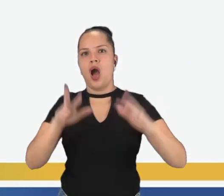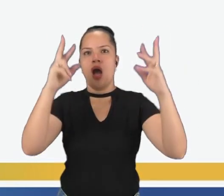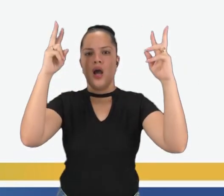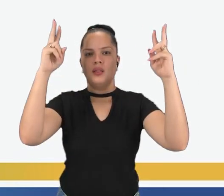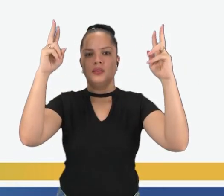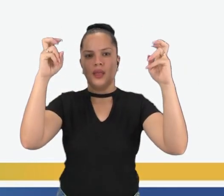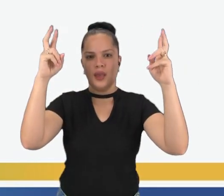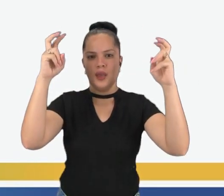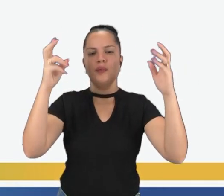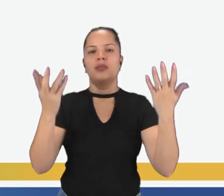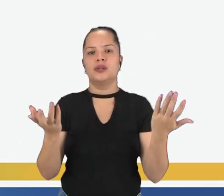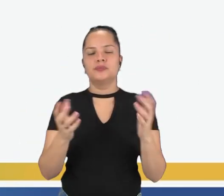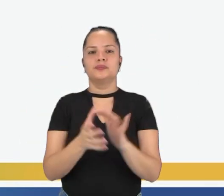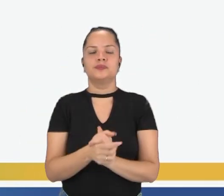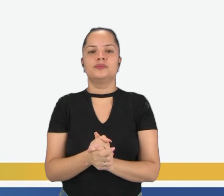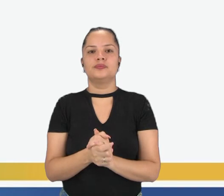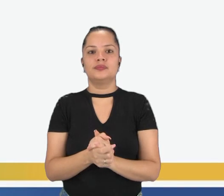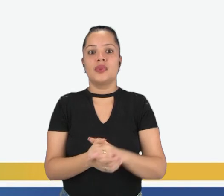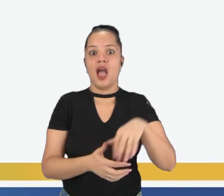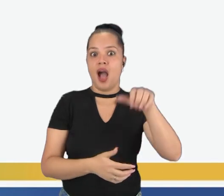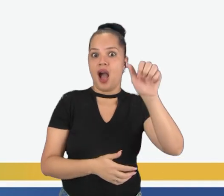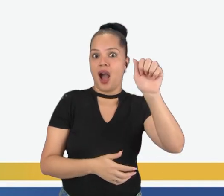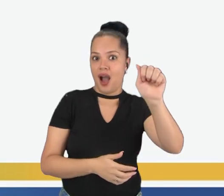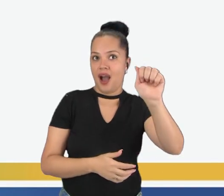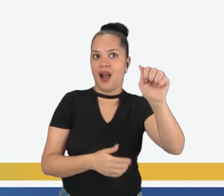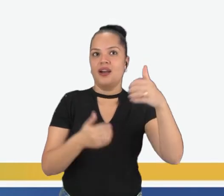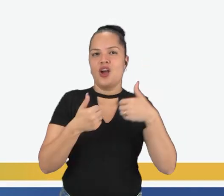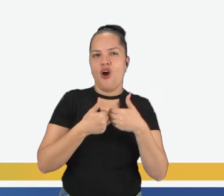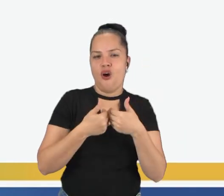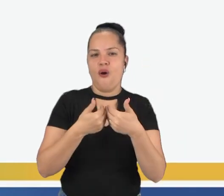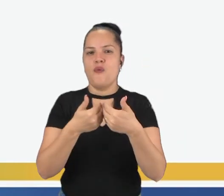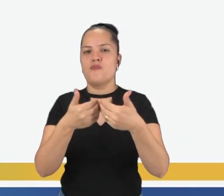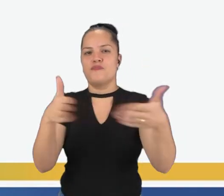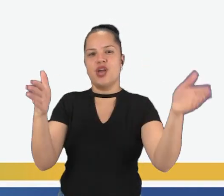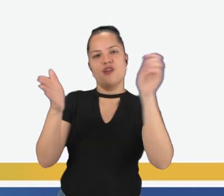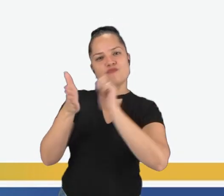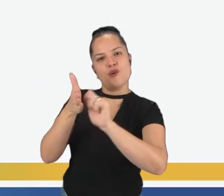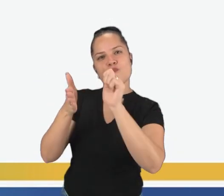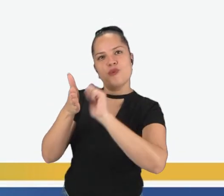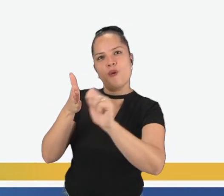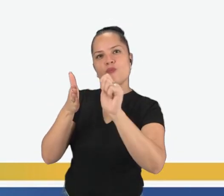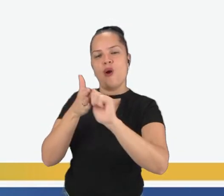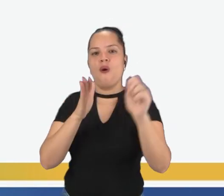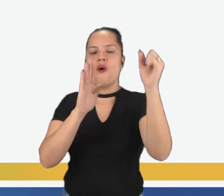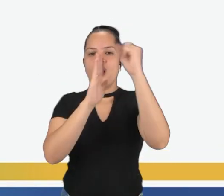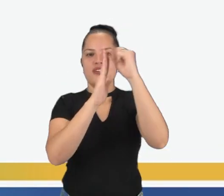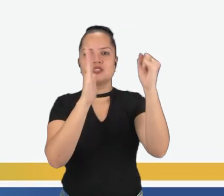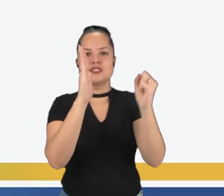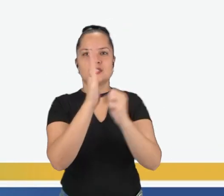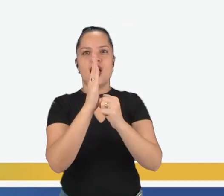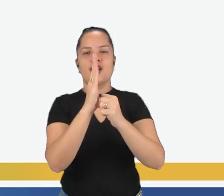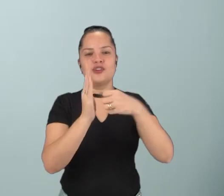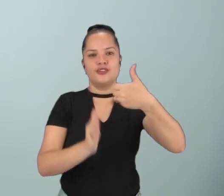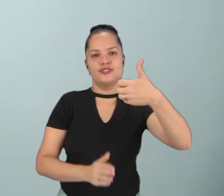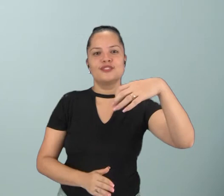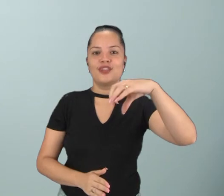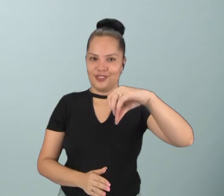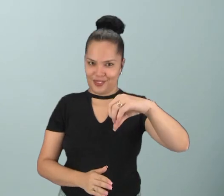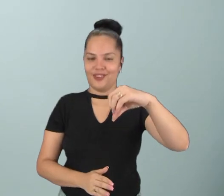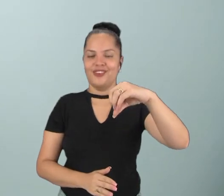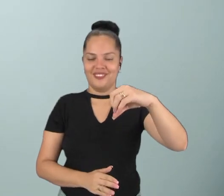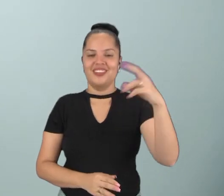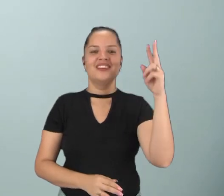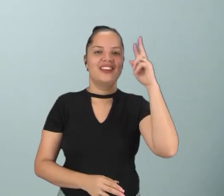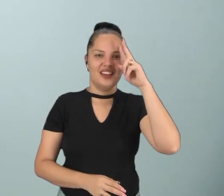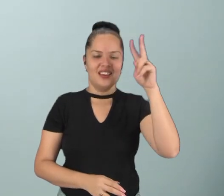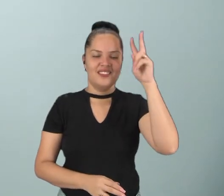gente? A letra A, né, gente? É romper com as composições realizadas no século XIX, tá? Vamos lembrar